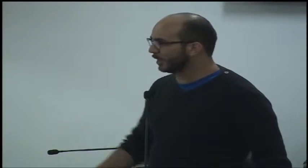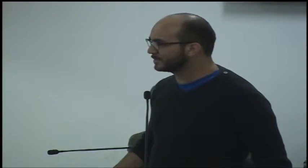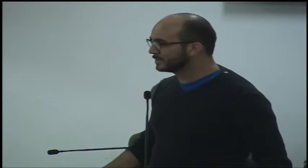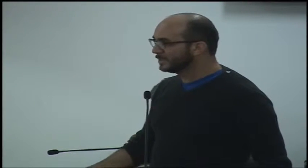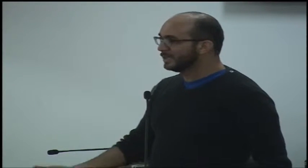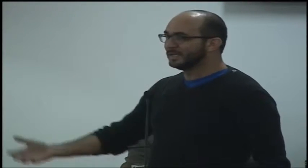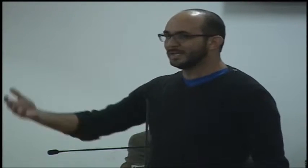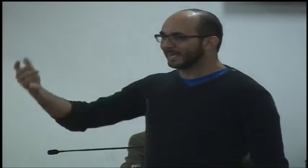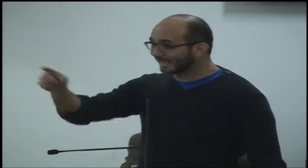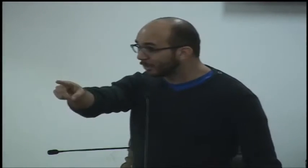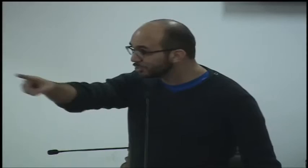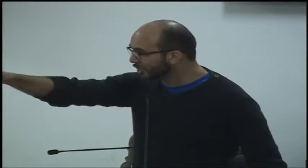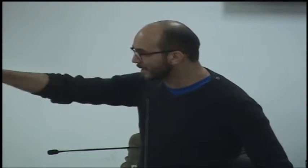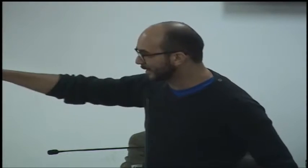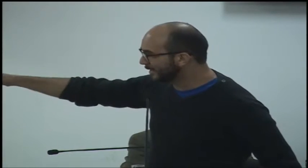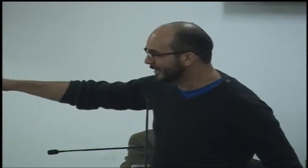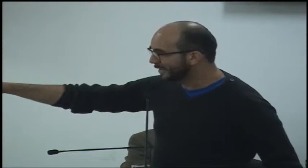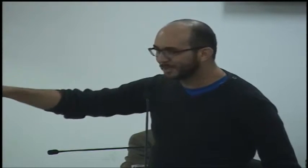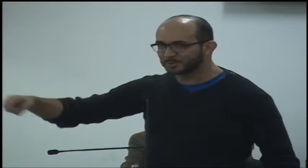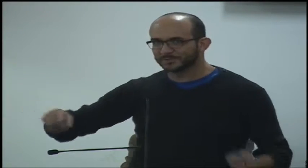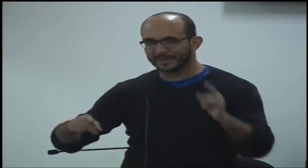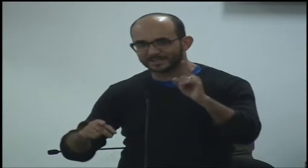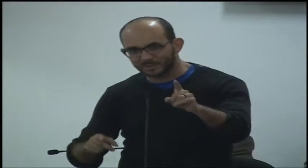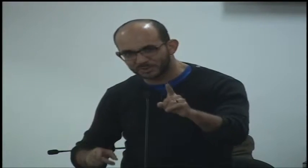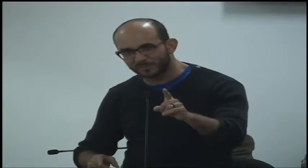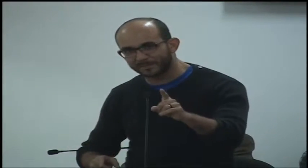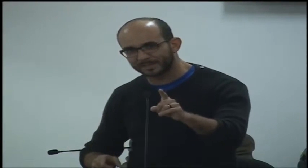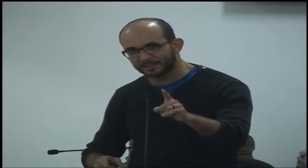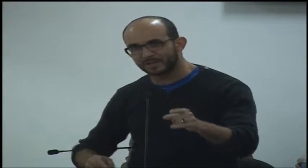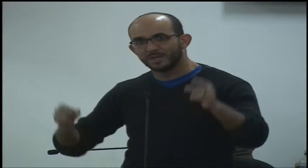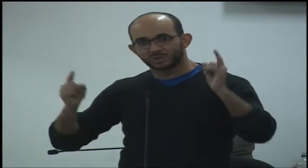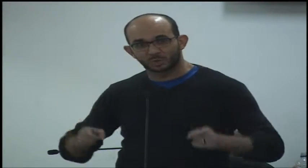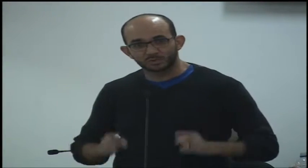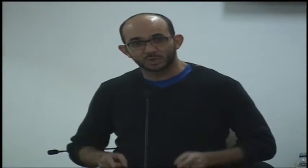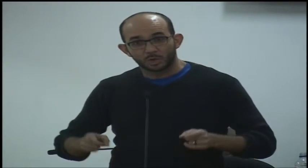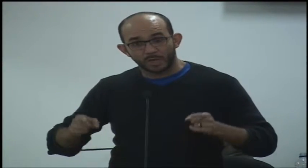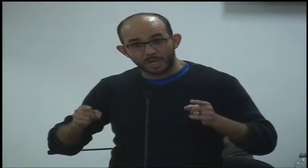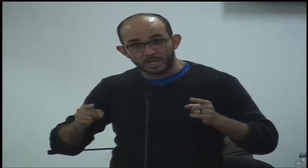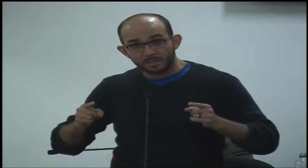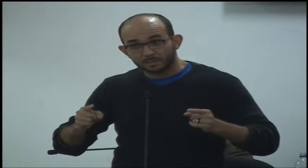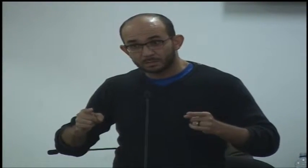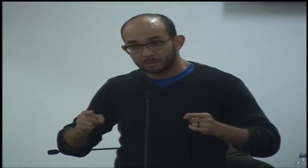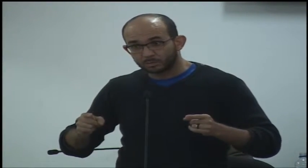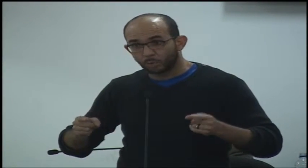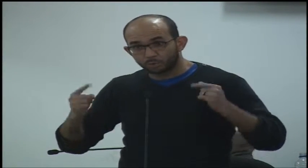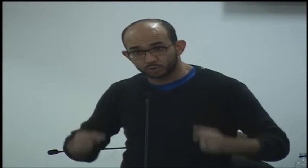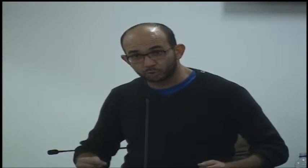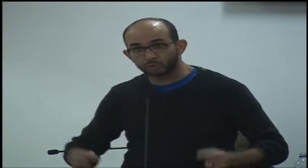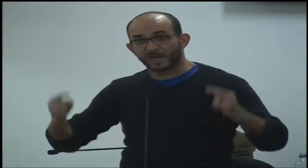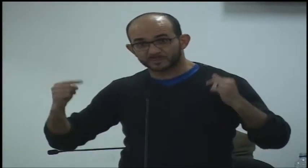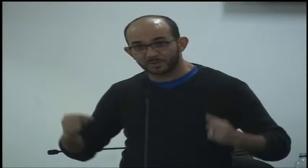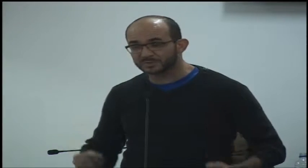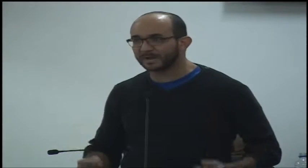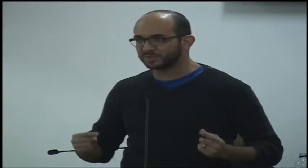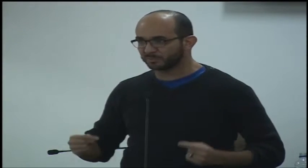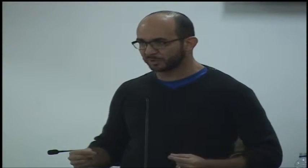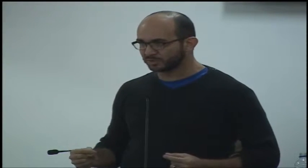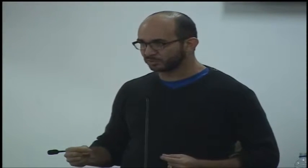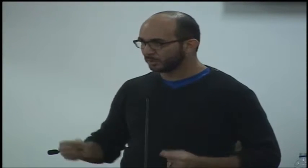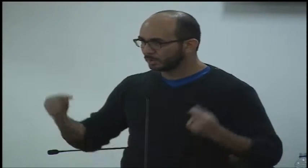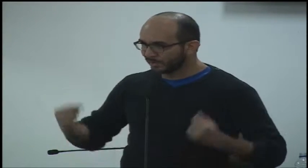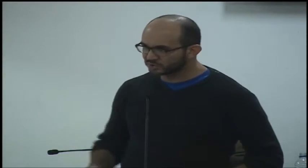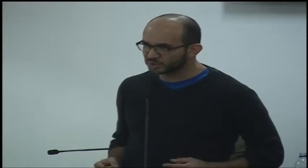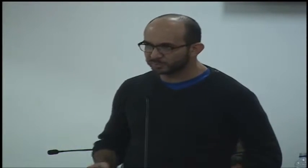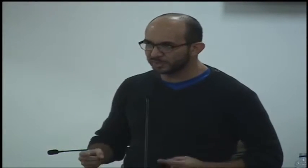todos nós. E cada um de nós aqui, inclusive aqueles que nos ouvem pela TV, somos em conjunto responsáveis por